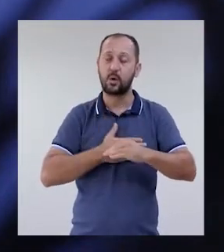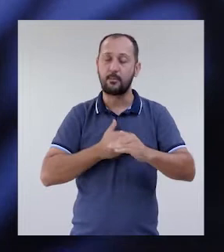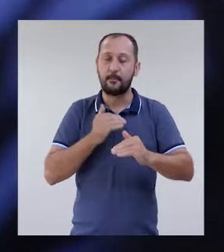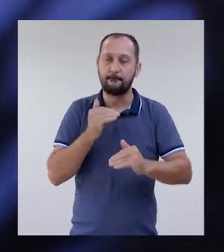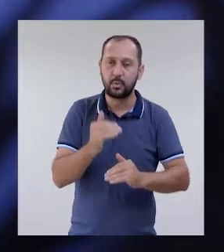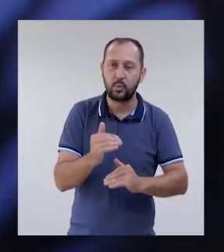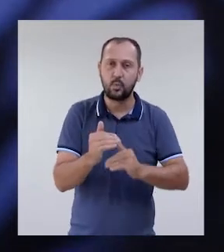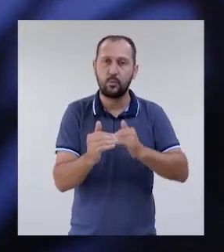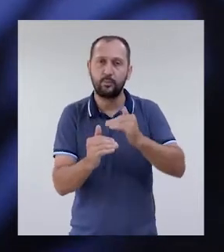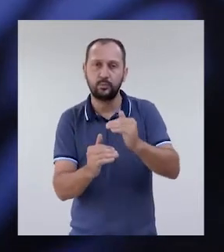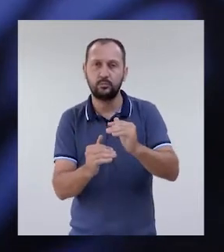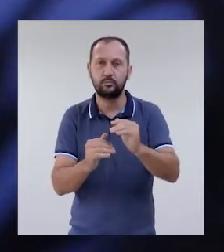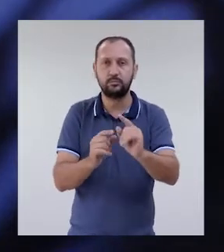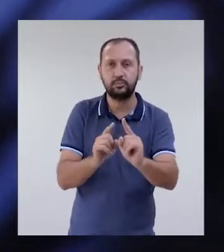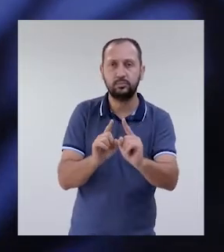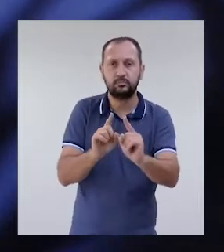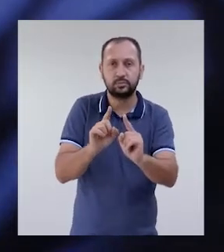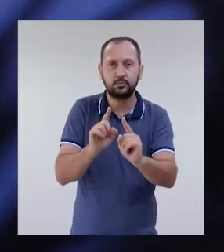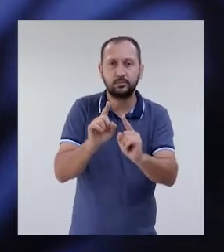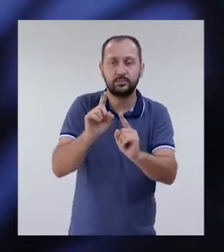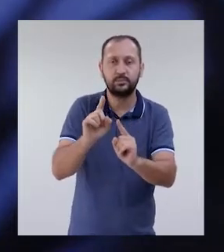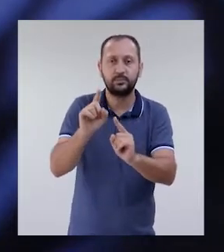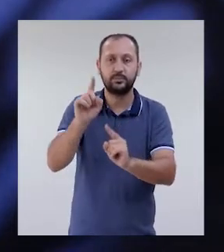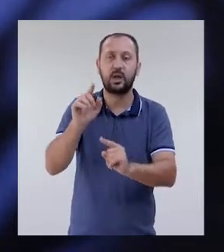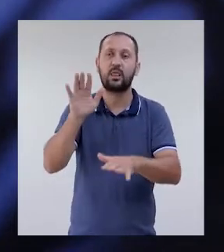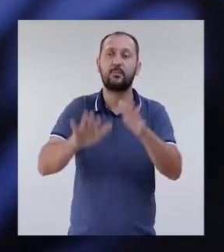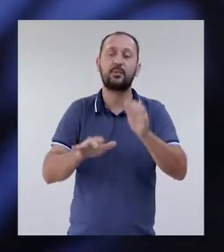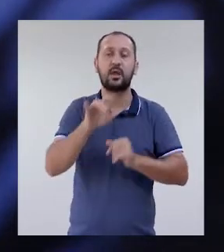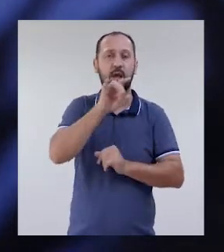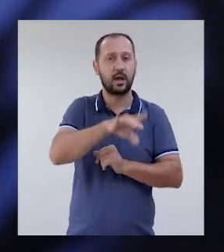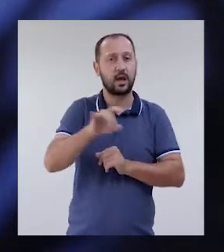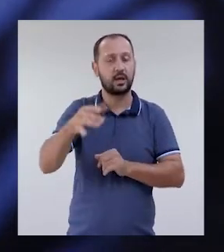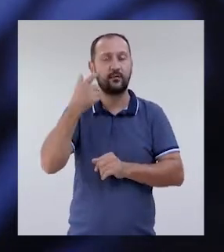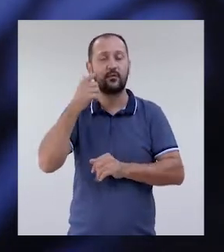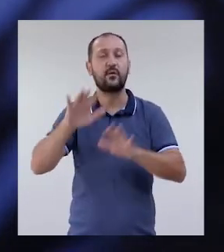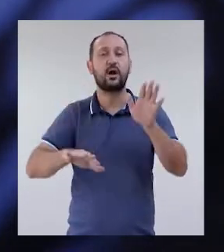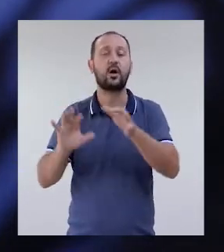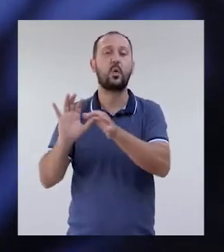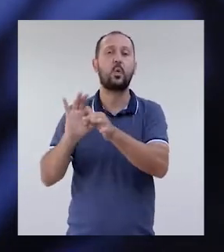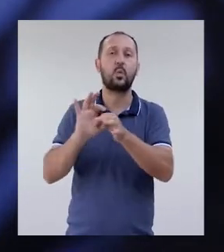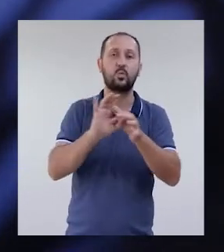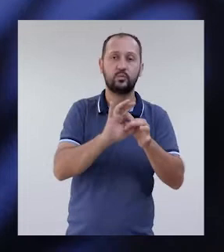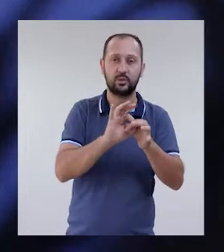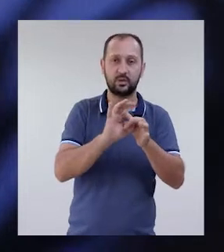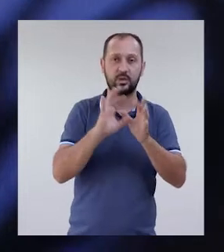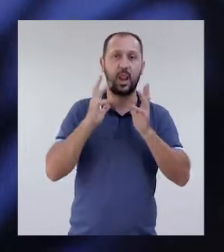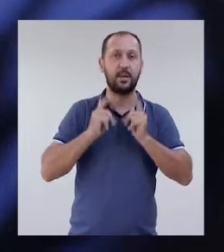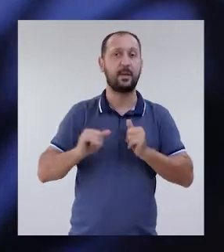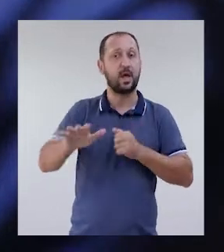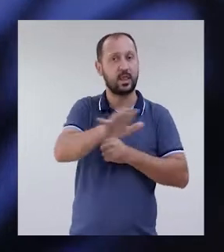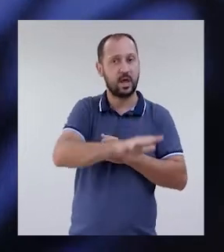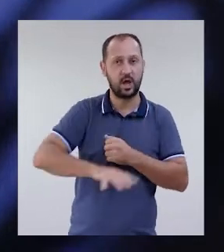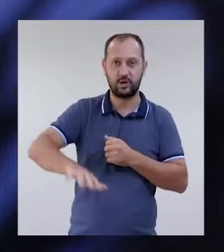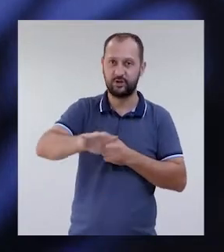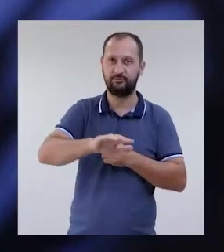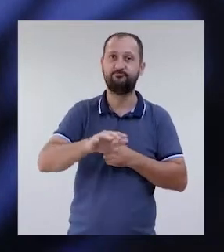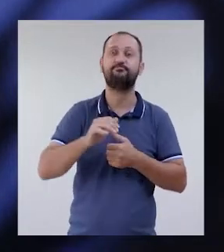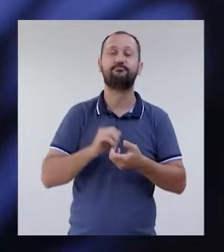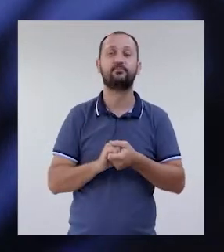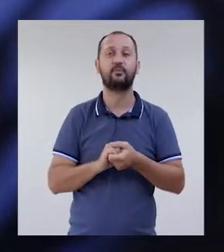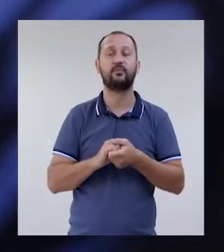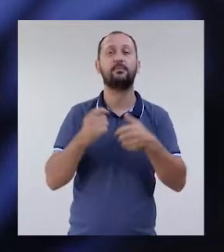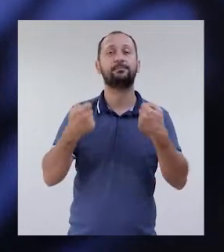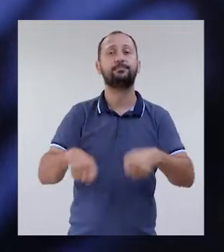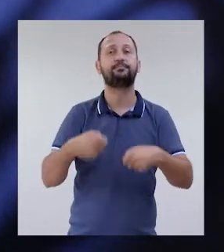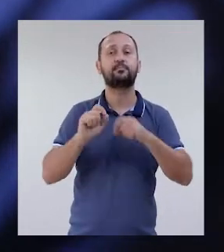serviços presenciais, né? Cada fórum, cada comarca aí, a depender do contexto sanitário da região, vai ter